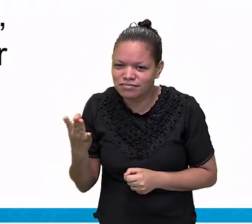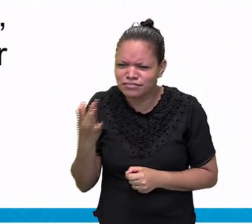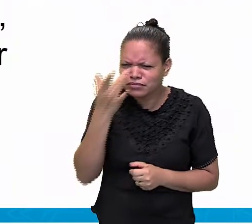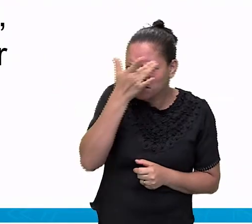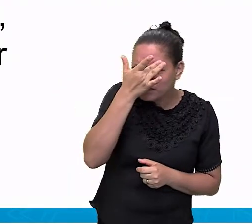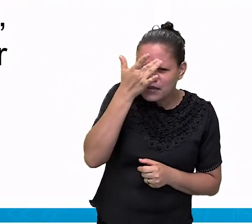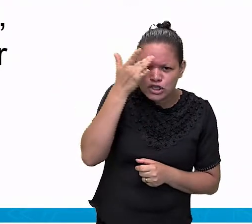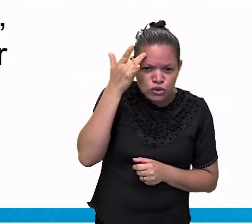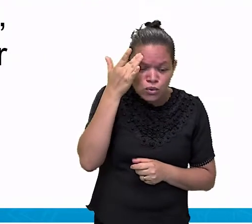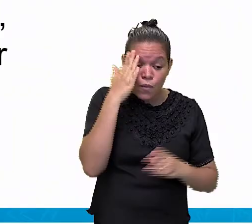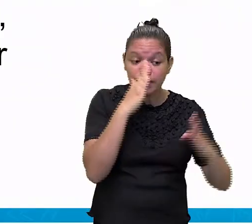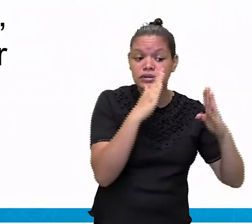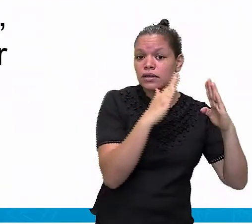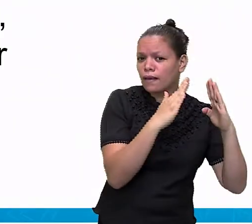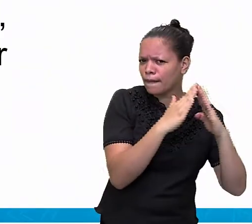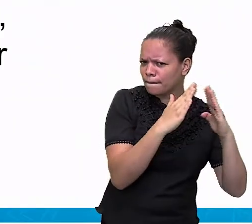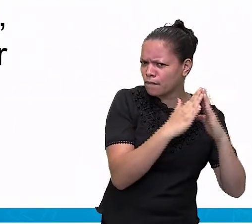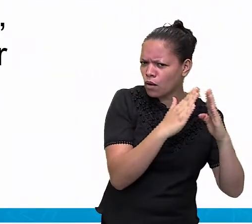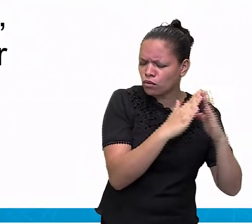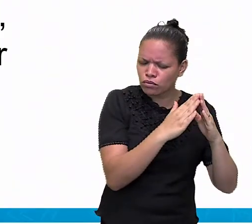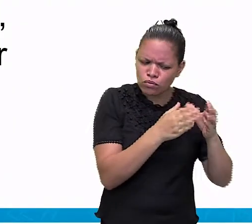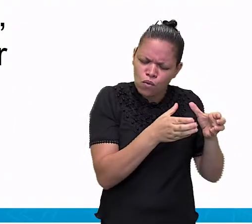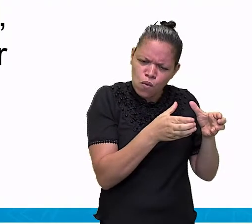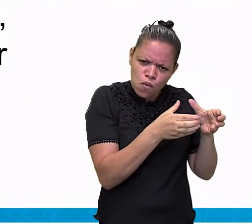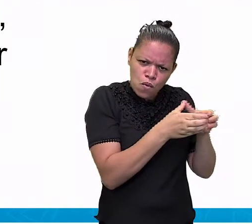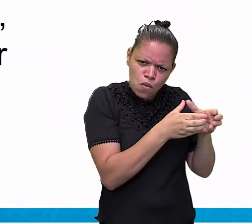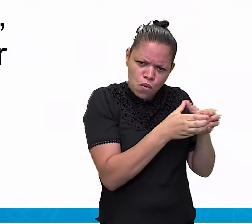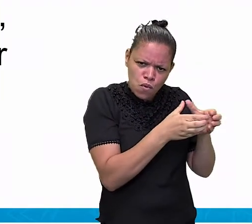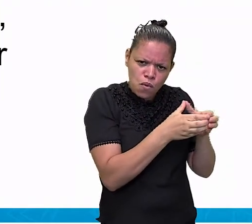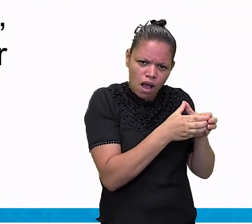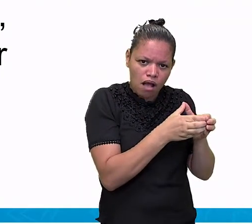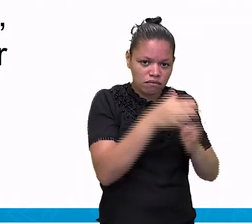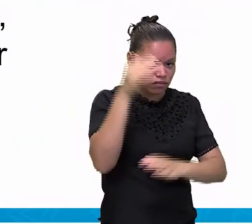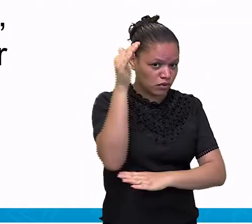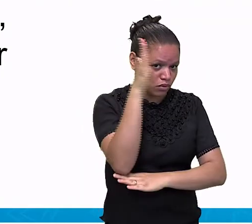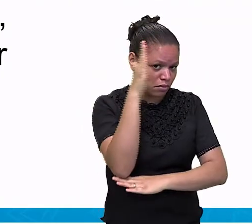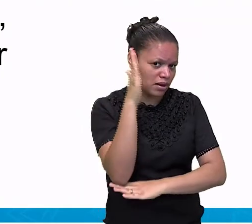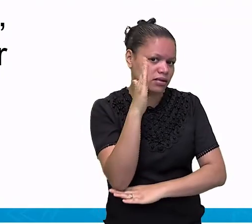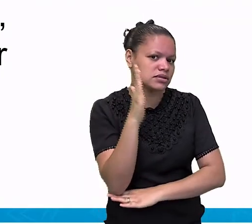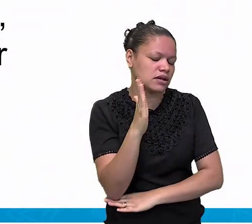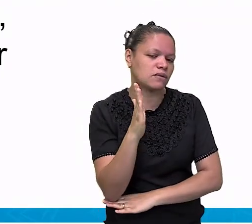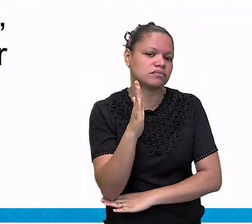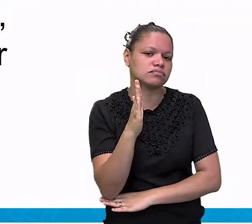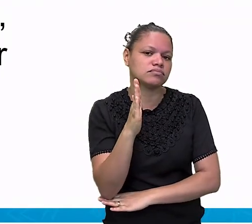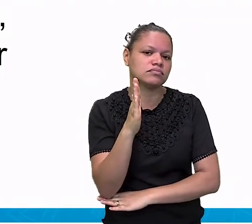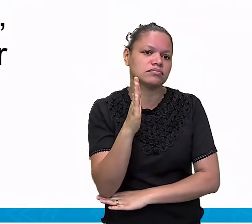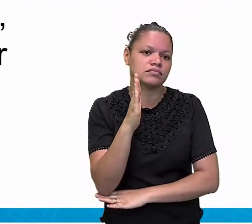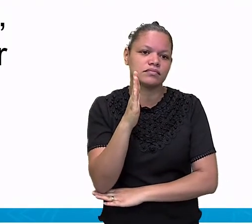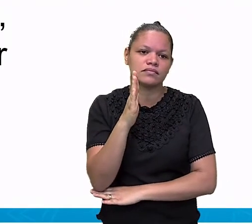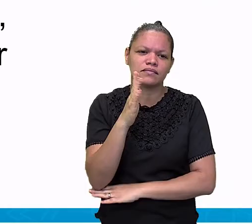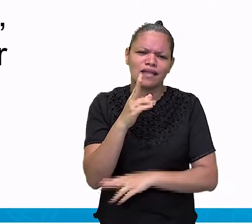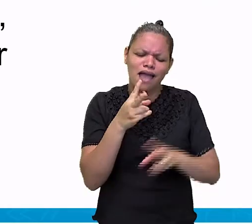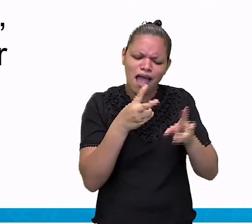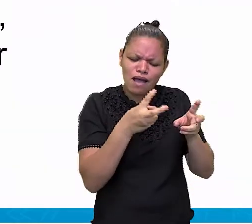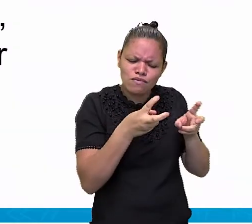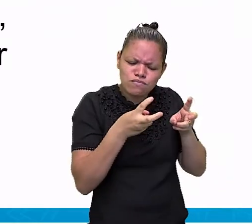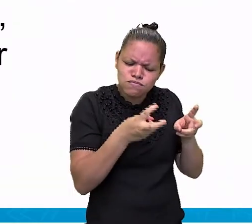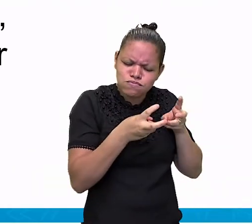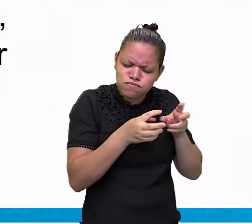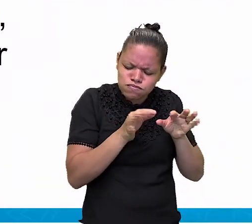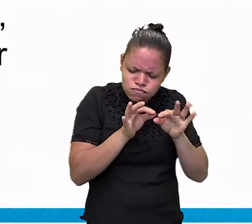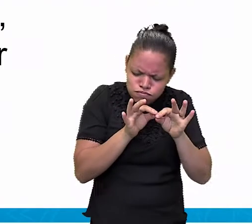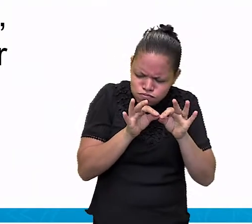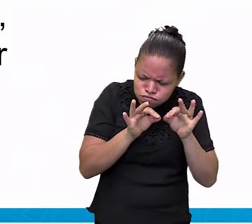que agora a gente tem um olhar mais sobre a questão do território. Nós vamos olhar aqui mais para a parte do